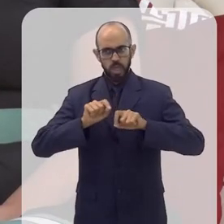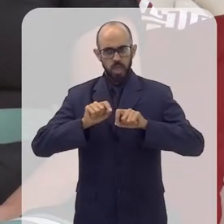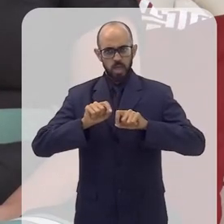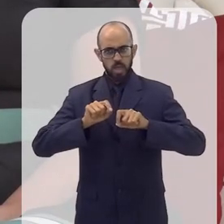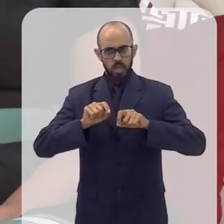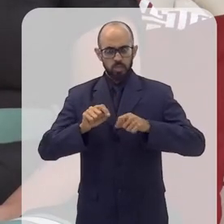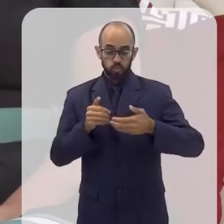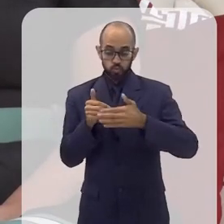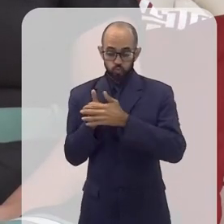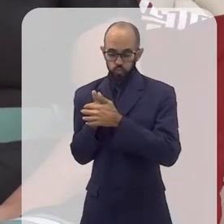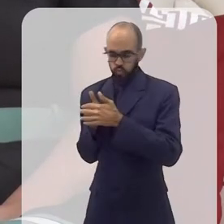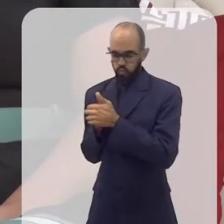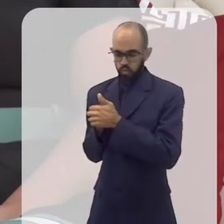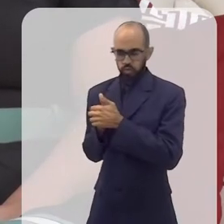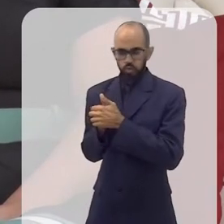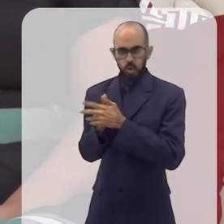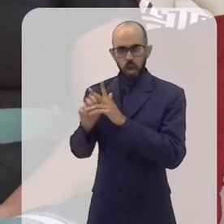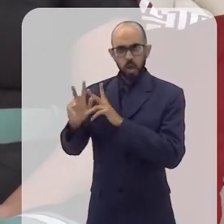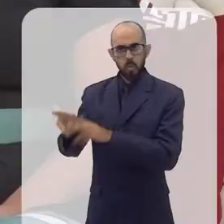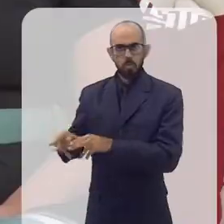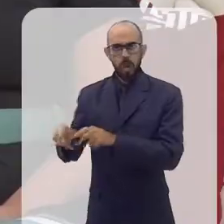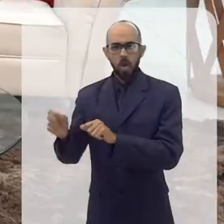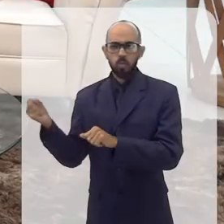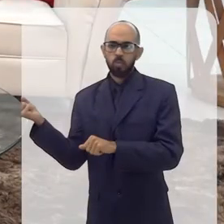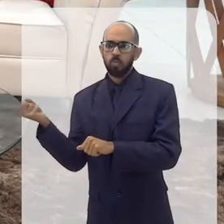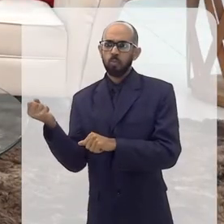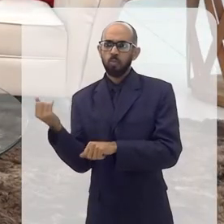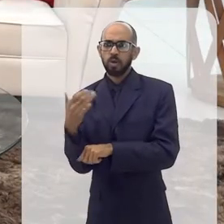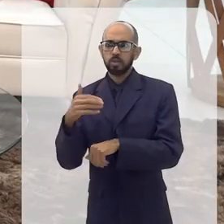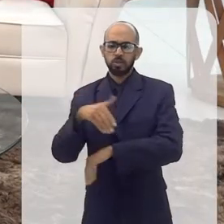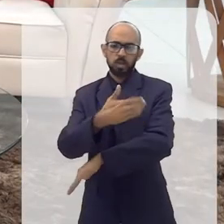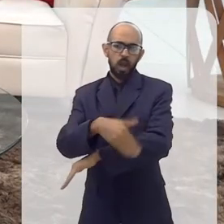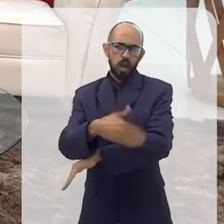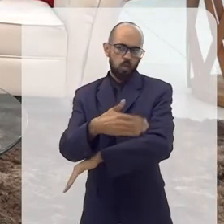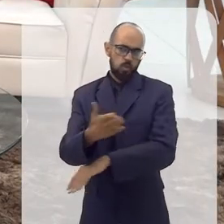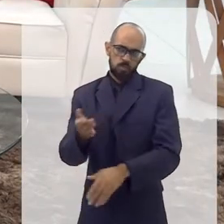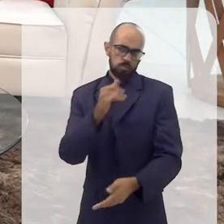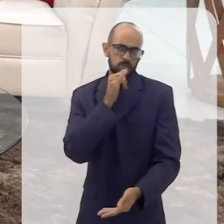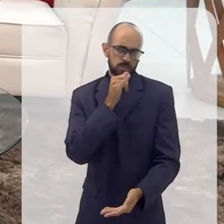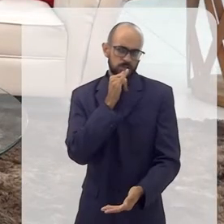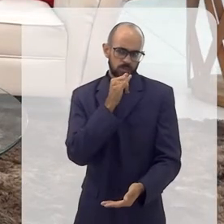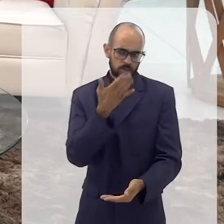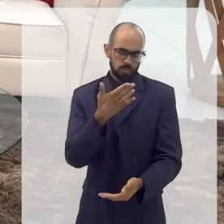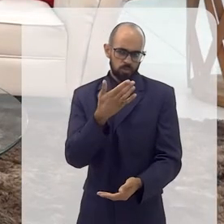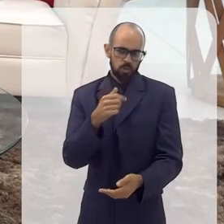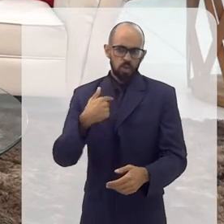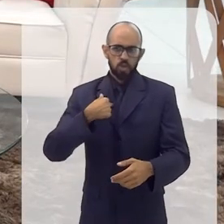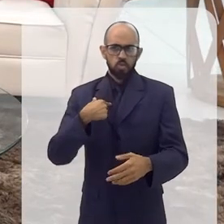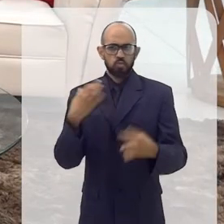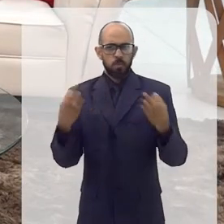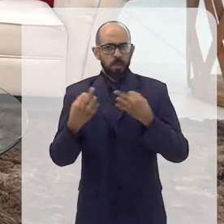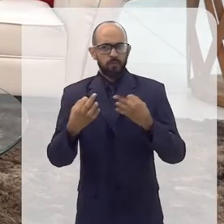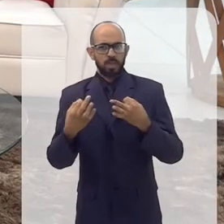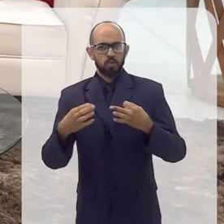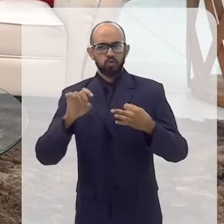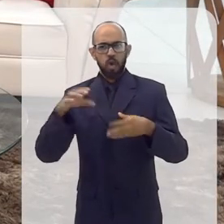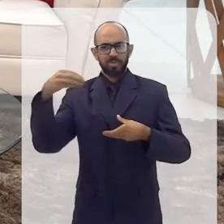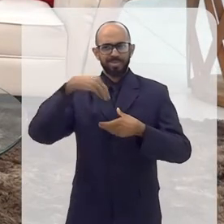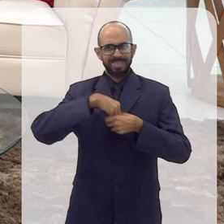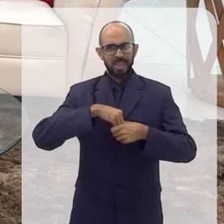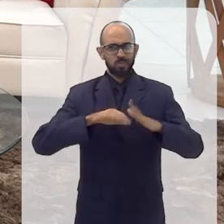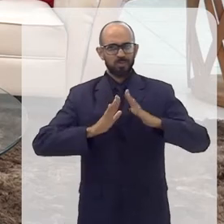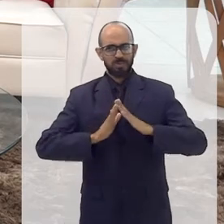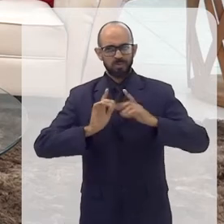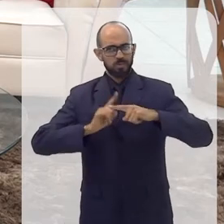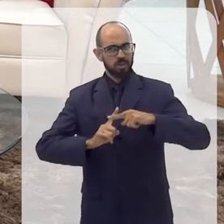igreja, no escuro, a mesma coisa que a gente é no claro. Então, nós não somos perfeitos nem dentro da igreja, nem fora, mas o Evangelho é perfeito.